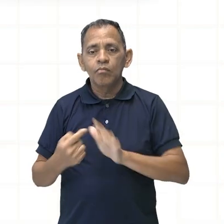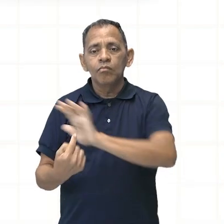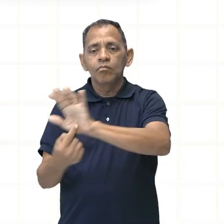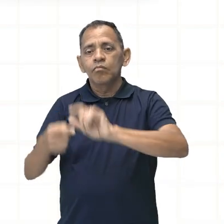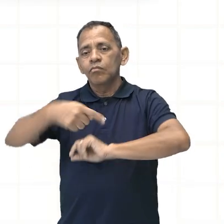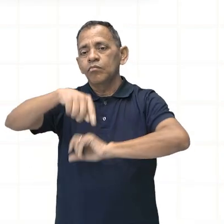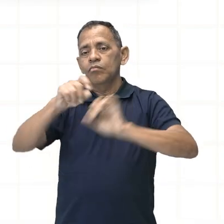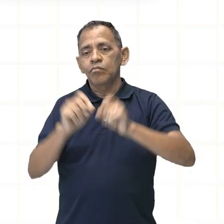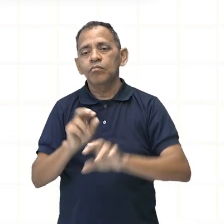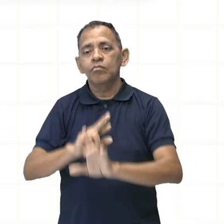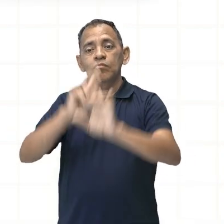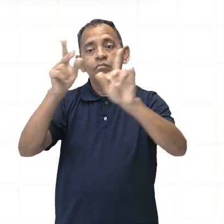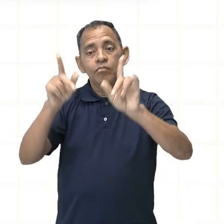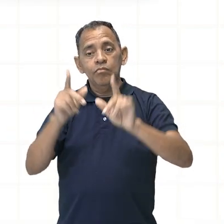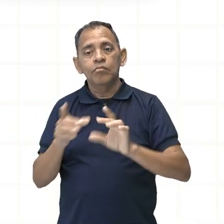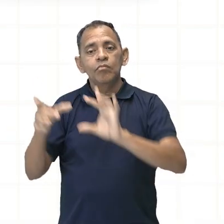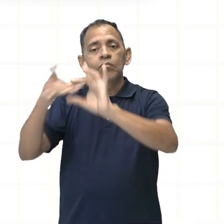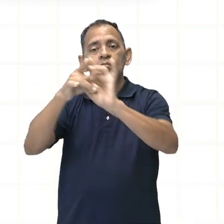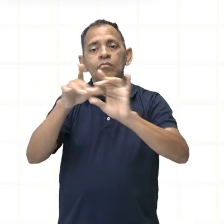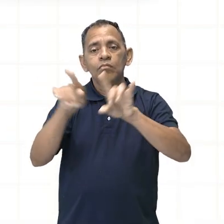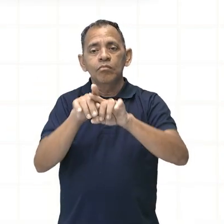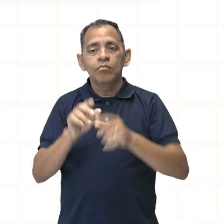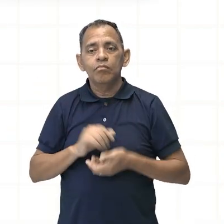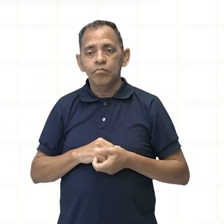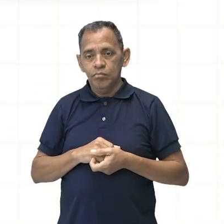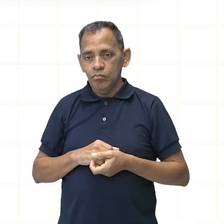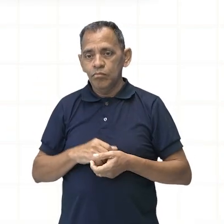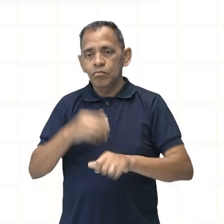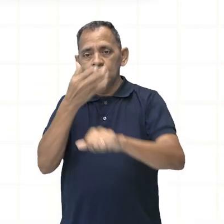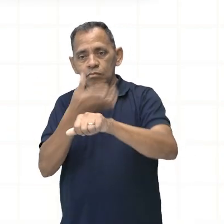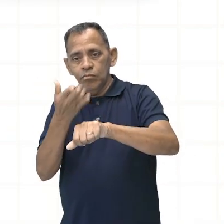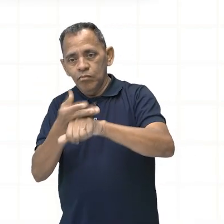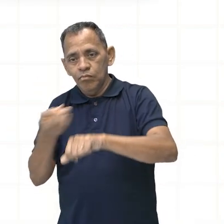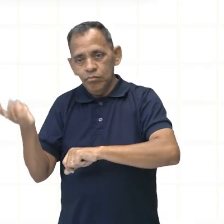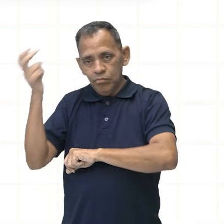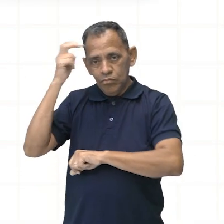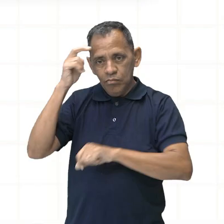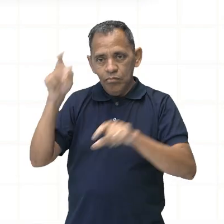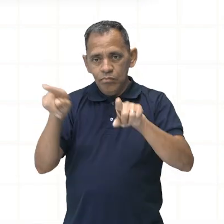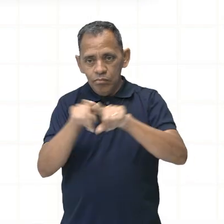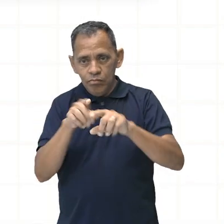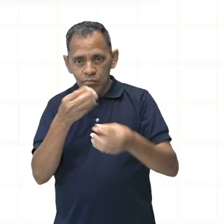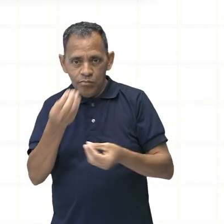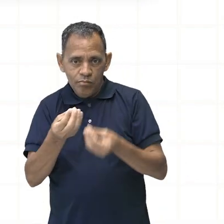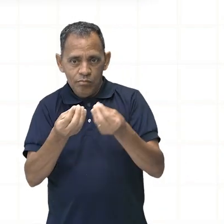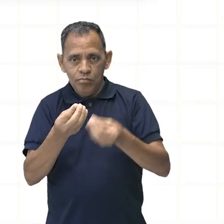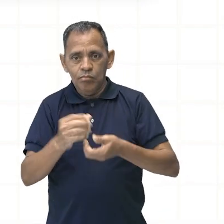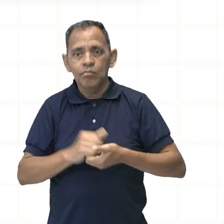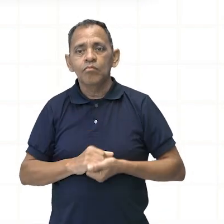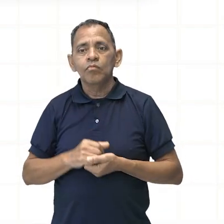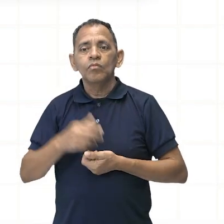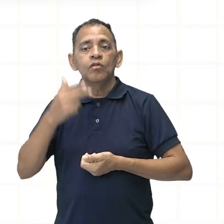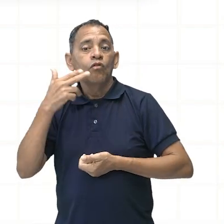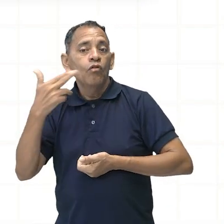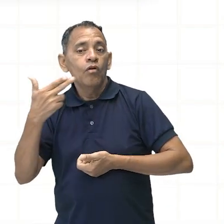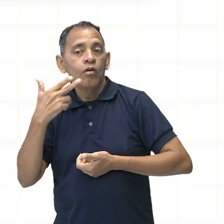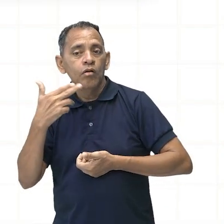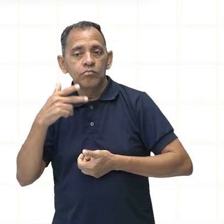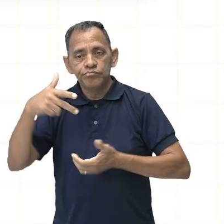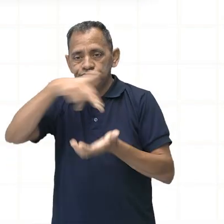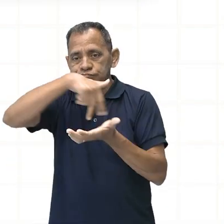essas diferenças elas estão ligadas ali aos aspectos culturais, de uma forma geral, que são distintos. Dialetos,